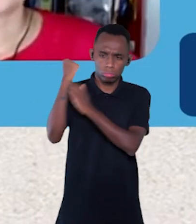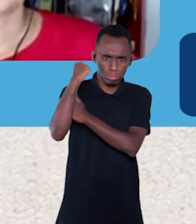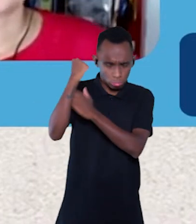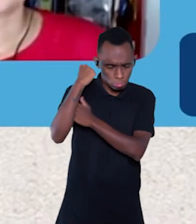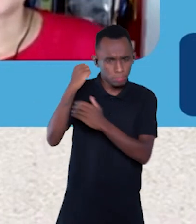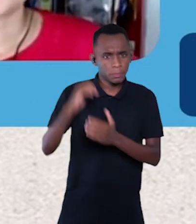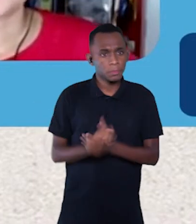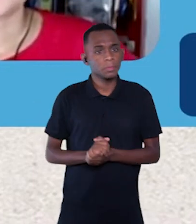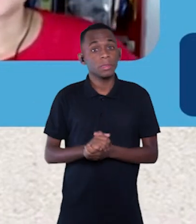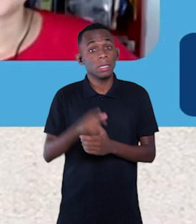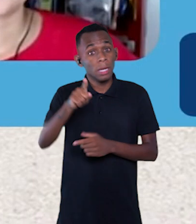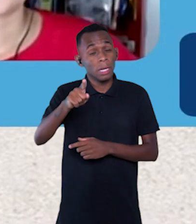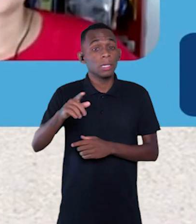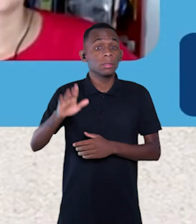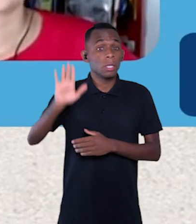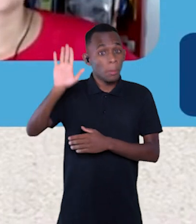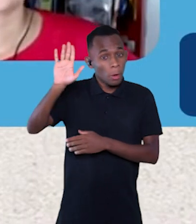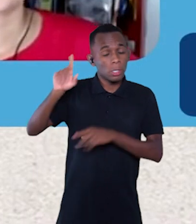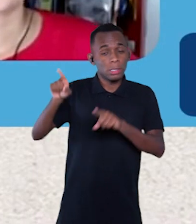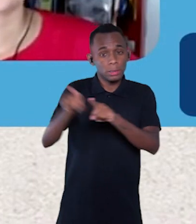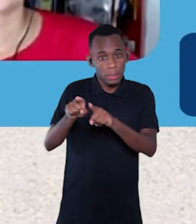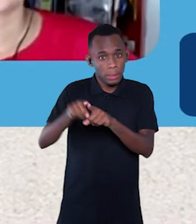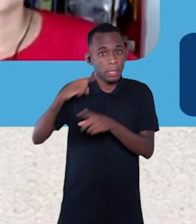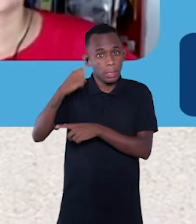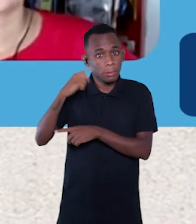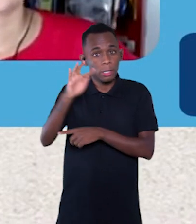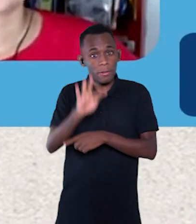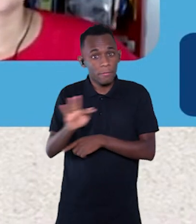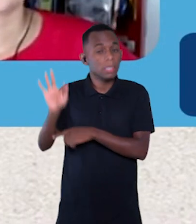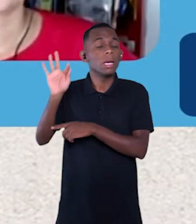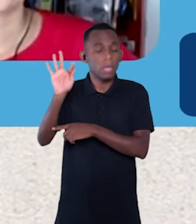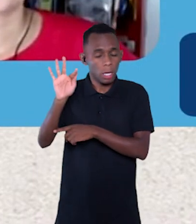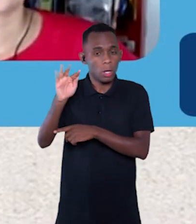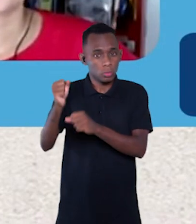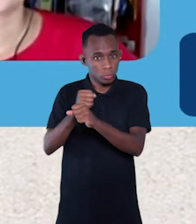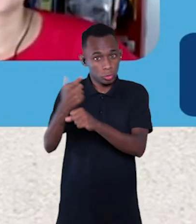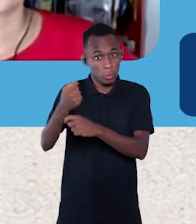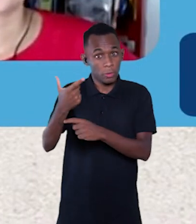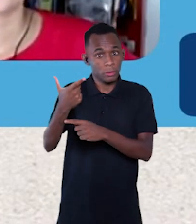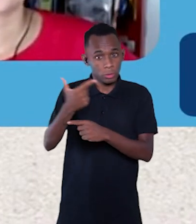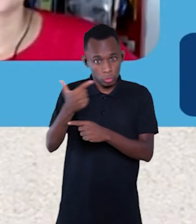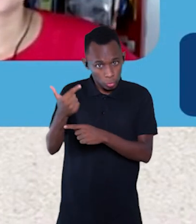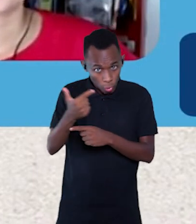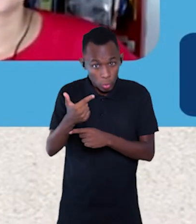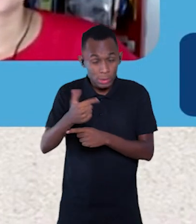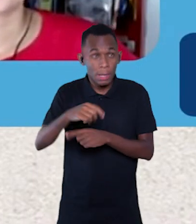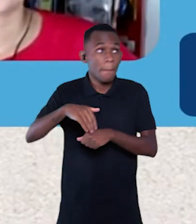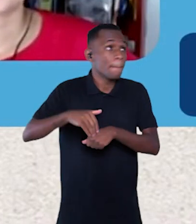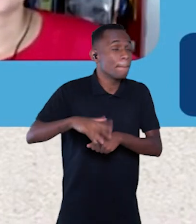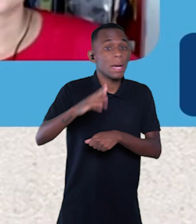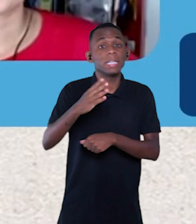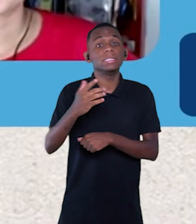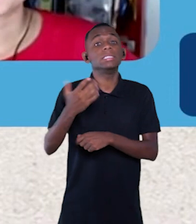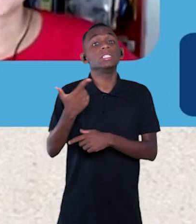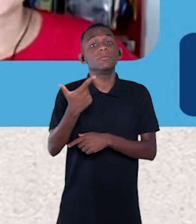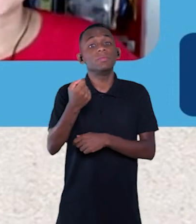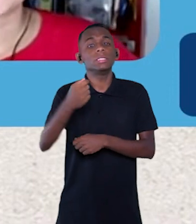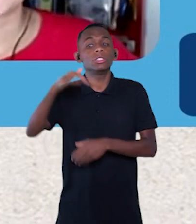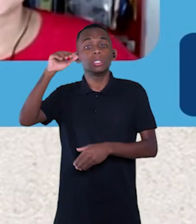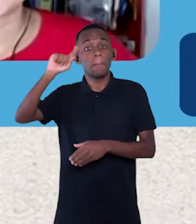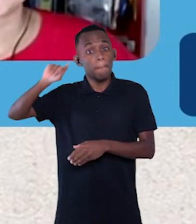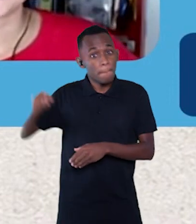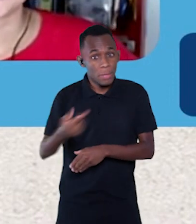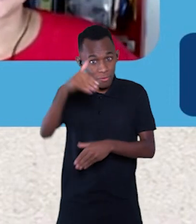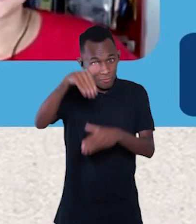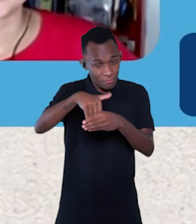Ana Montenegro. Foi candidata a deputada federal em 2022 com mais de 20 mil votos.